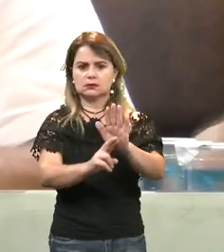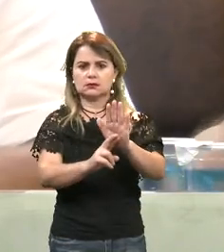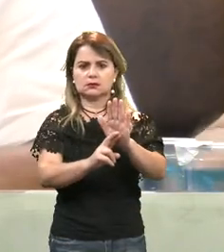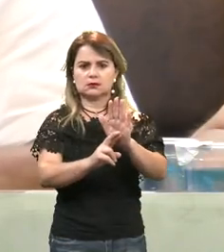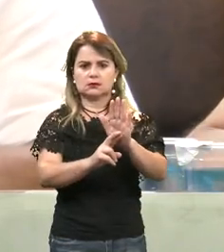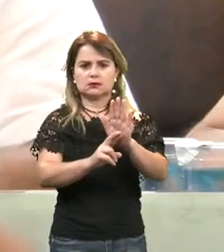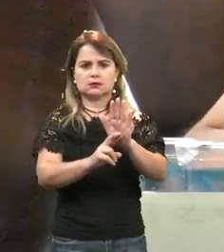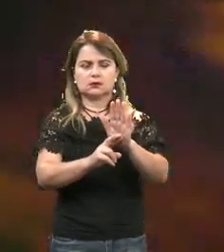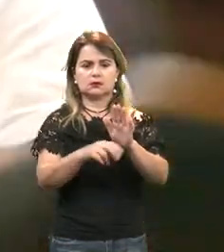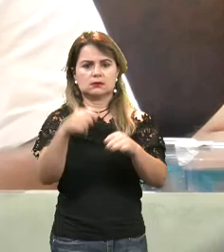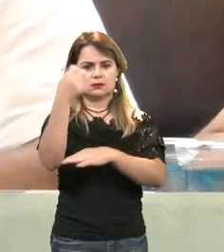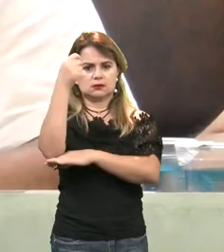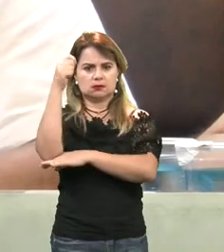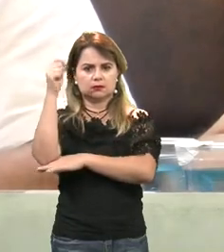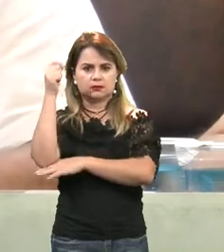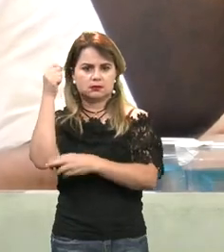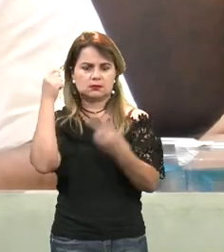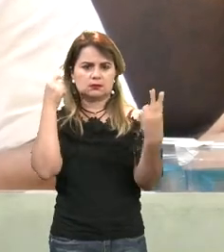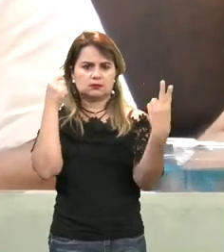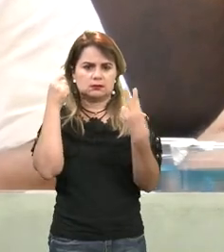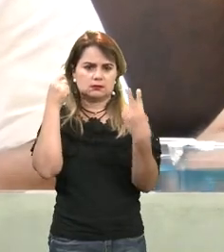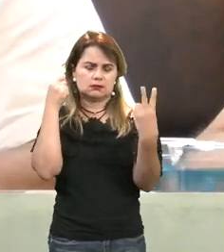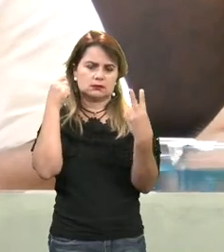as duas associações, imagino.